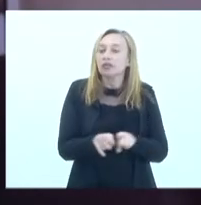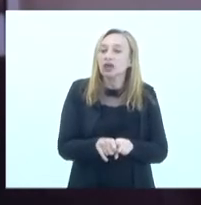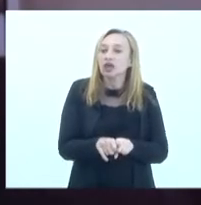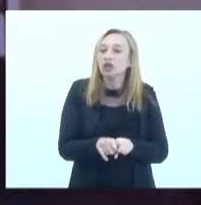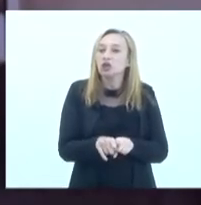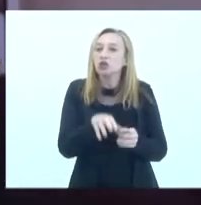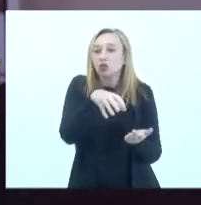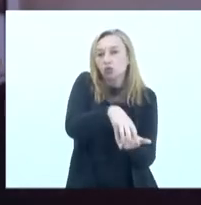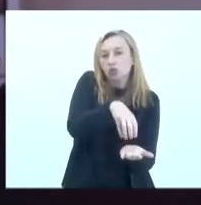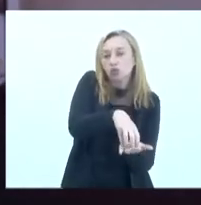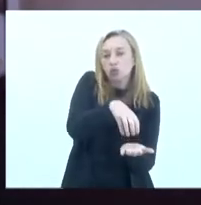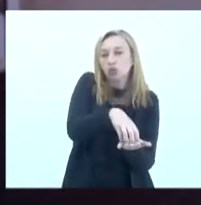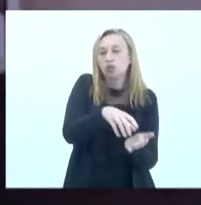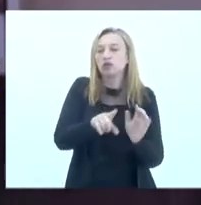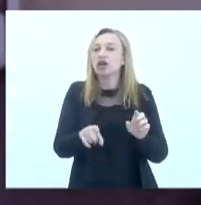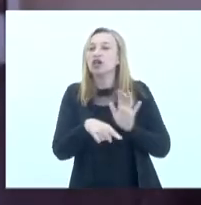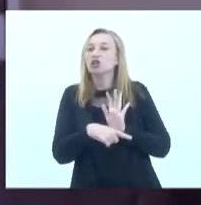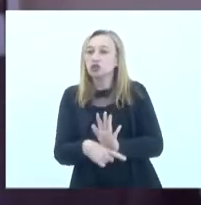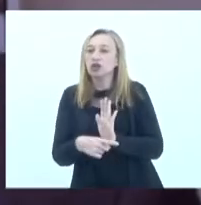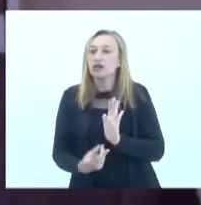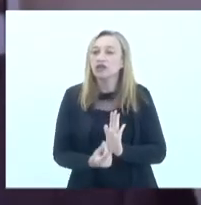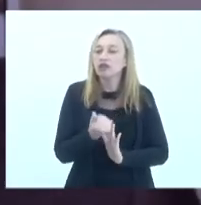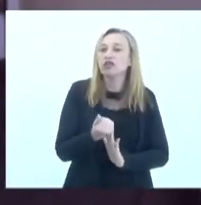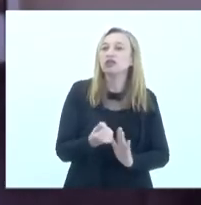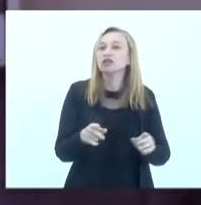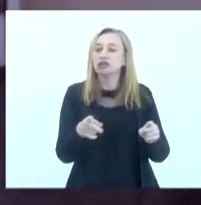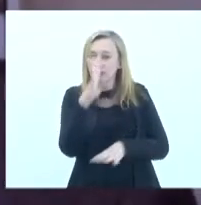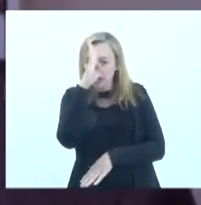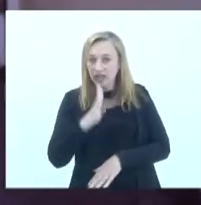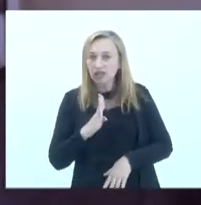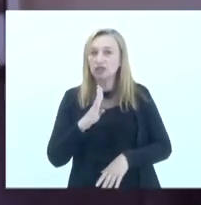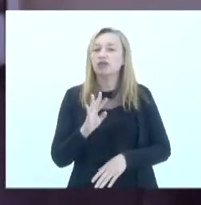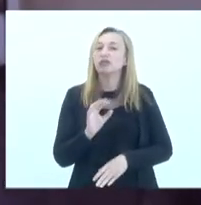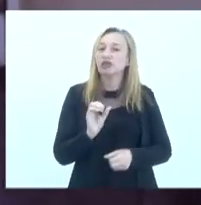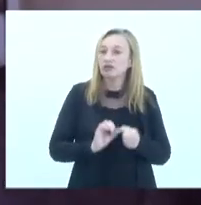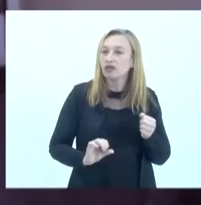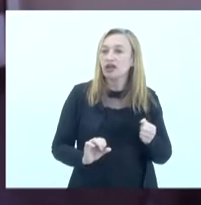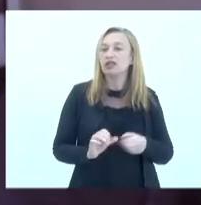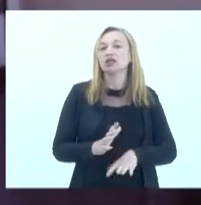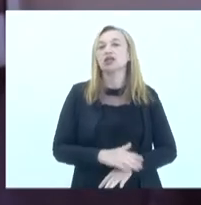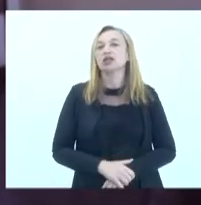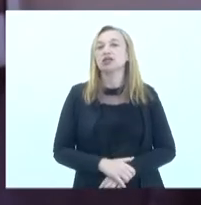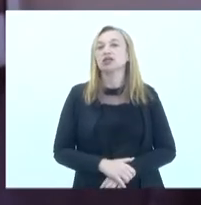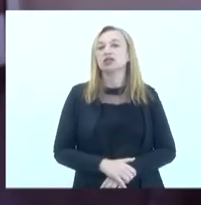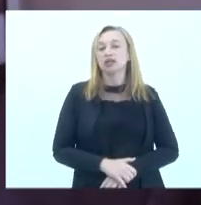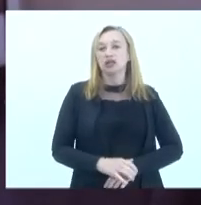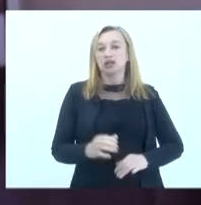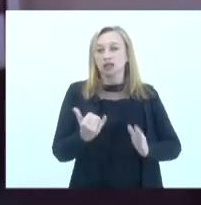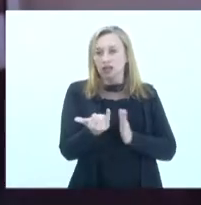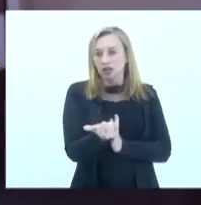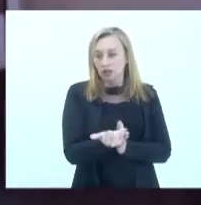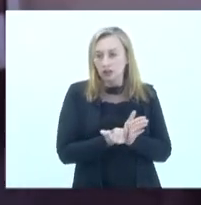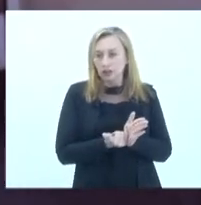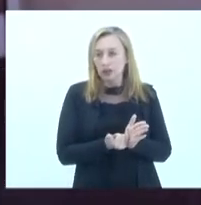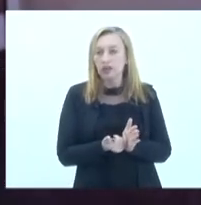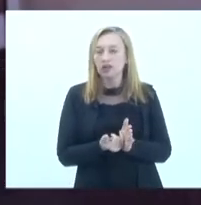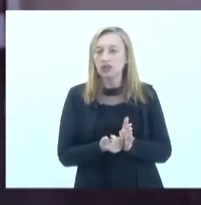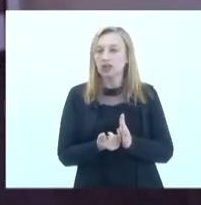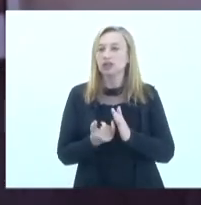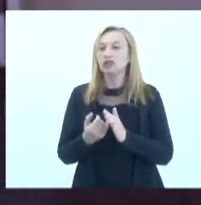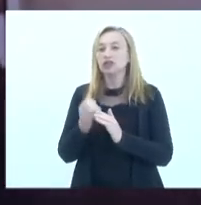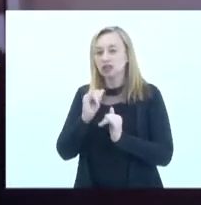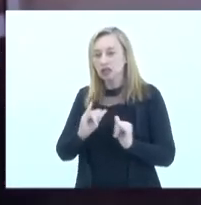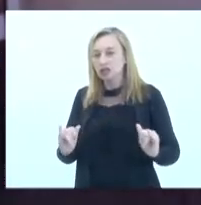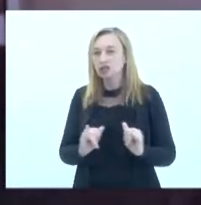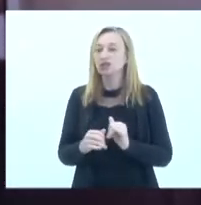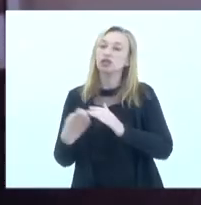de Atendimento a Finanças também, que faz gratuitamente a declaração de imposto de renda das pequenas empresas, com até